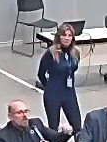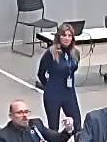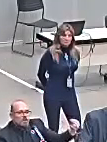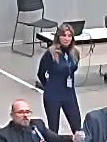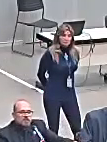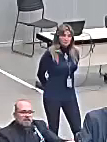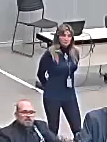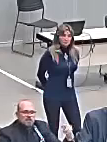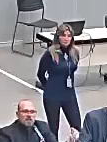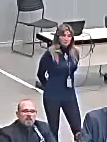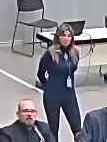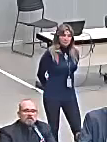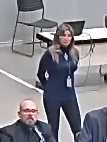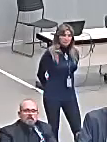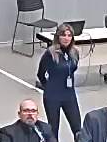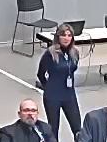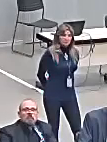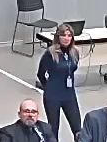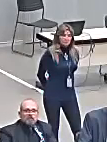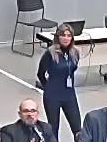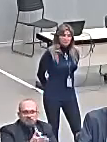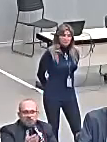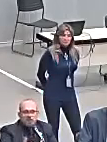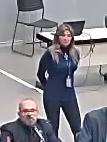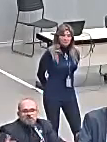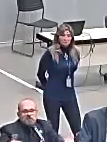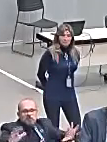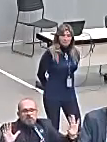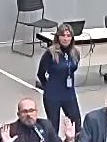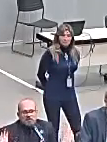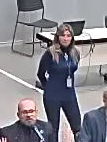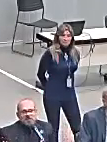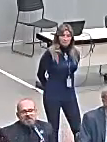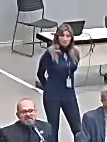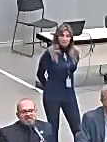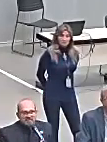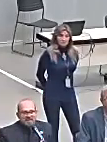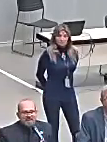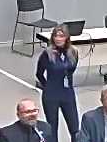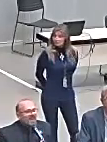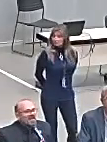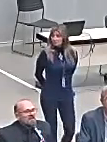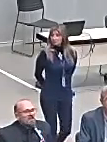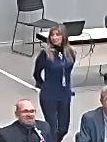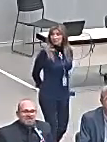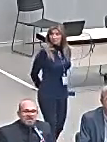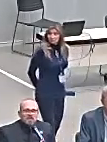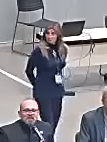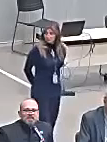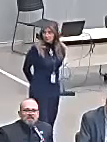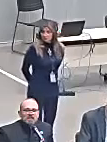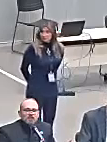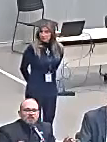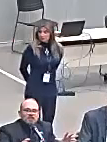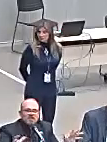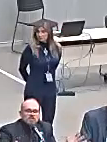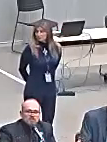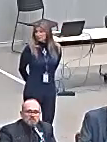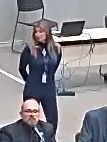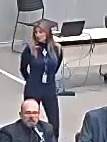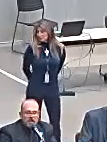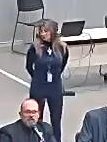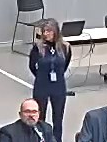Florestal de tantos lugares então Recife ó Recife não dá pra gente ir em Recife mas dentro